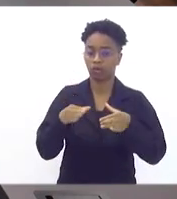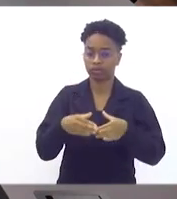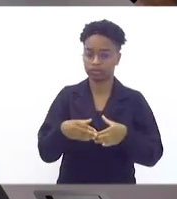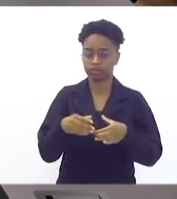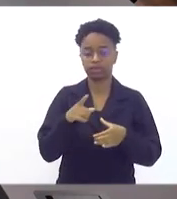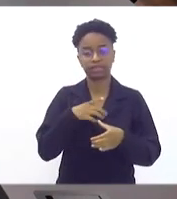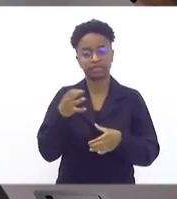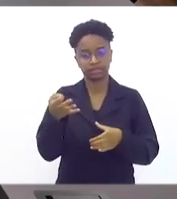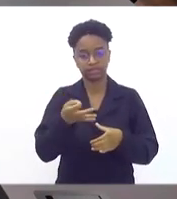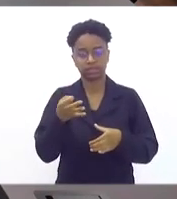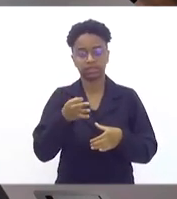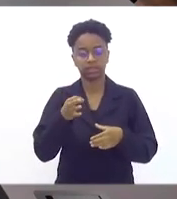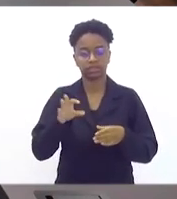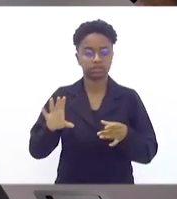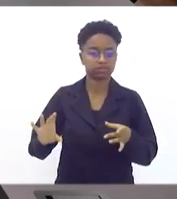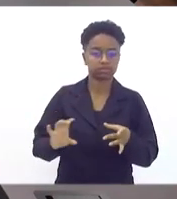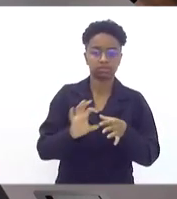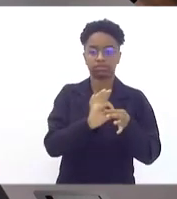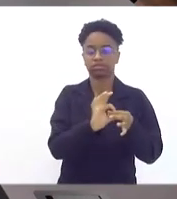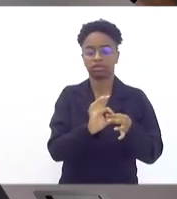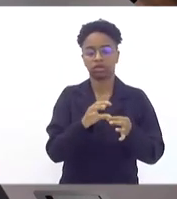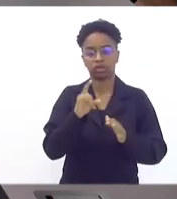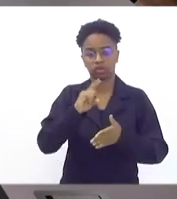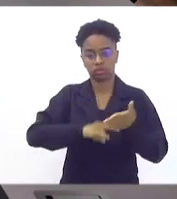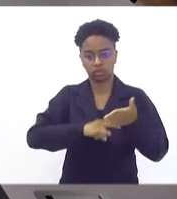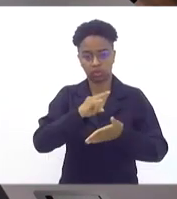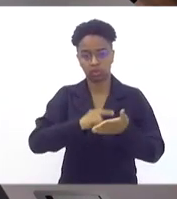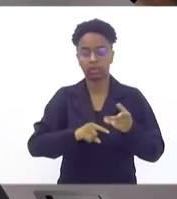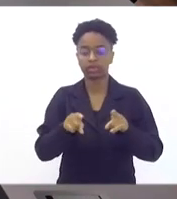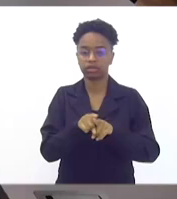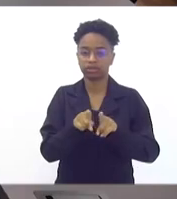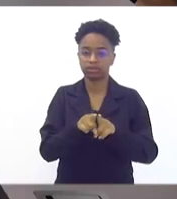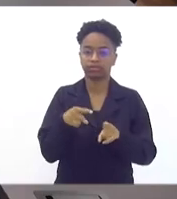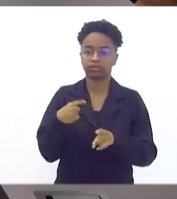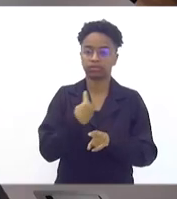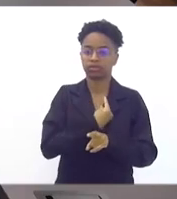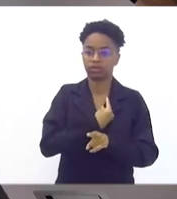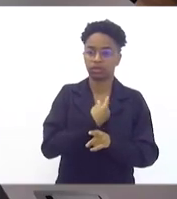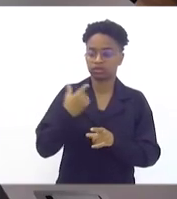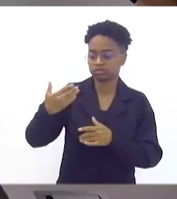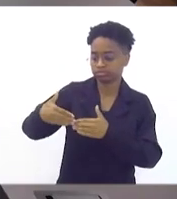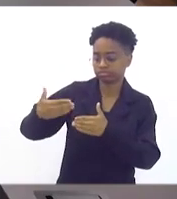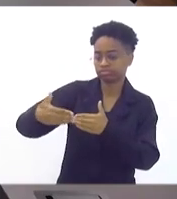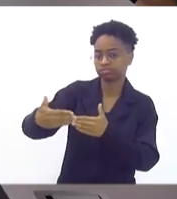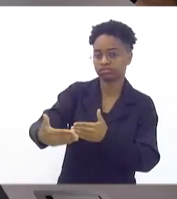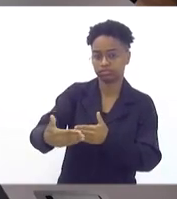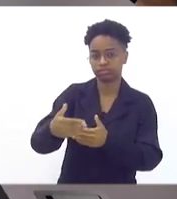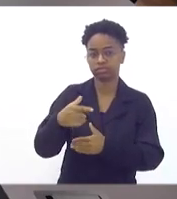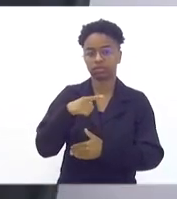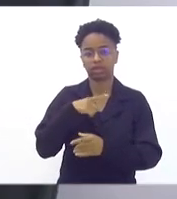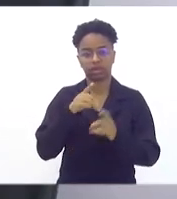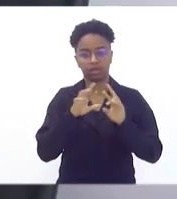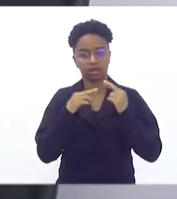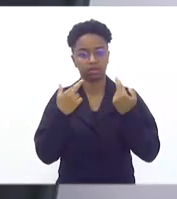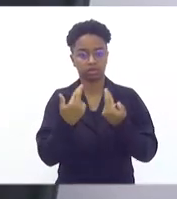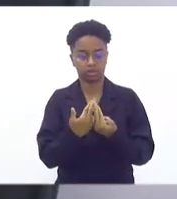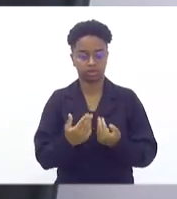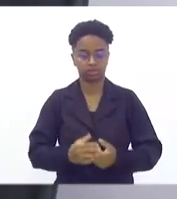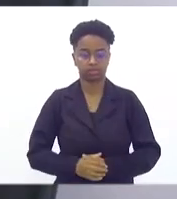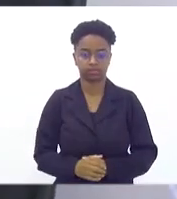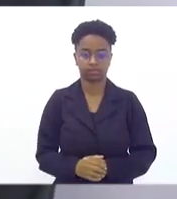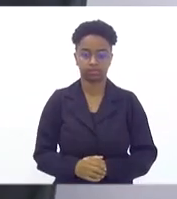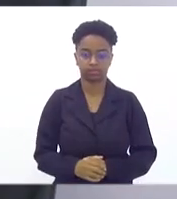integrará o nosso rol de documentos e será objeto aqui das nossas próximas oitivas e diligências também